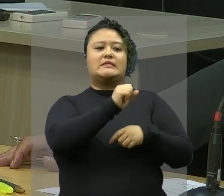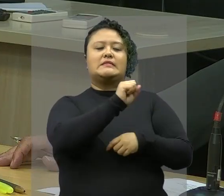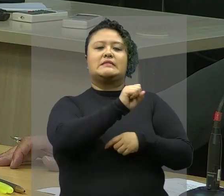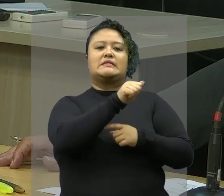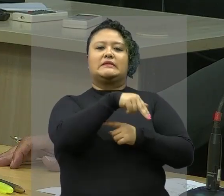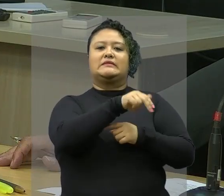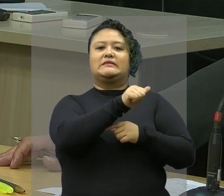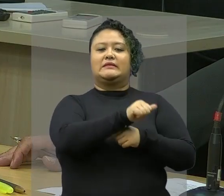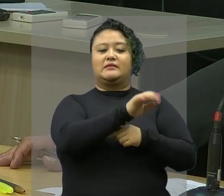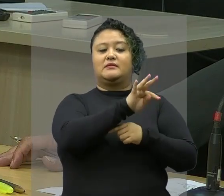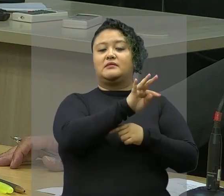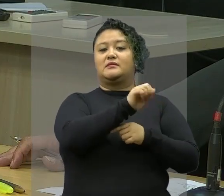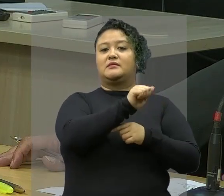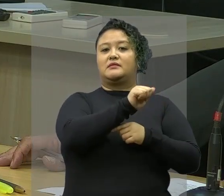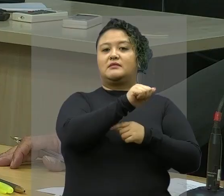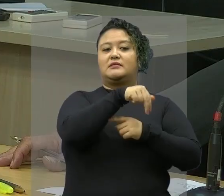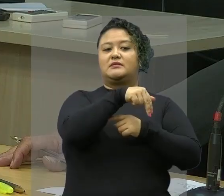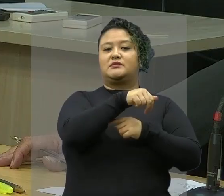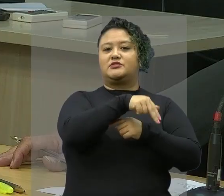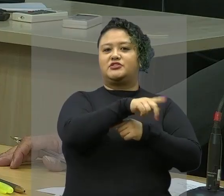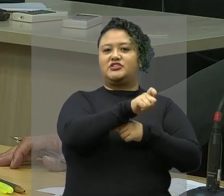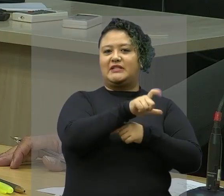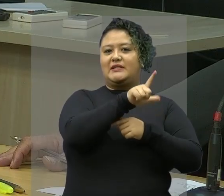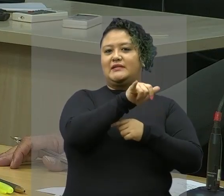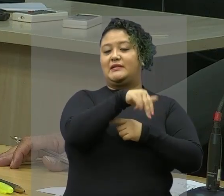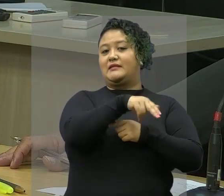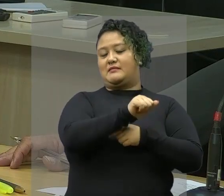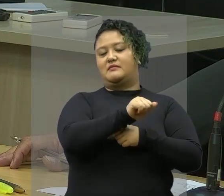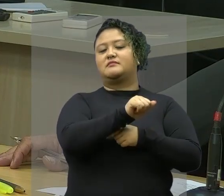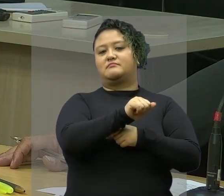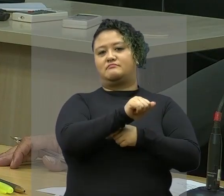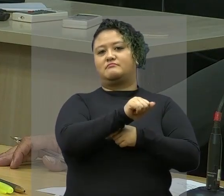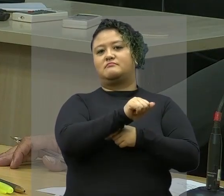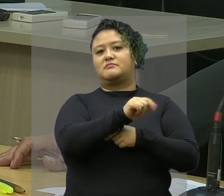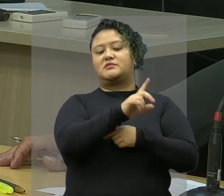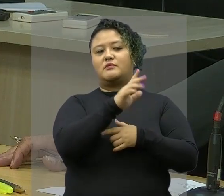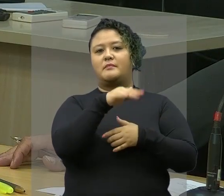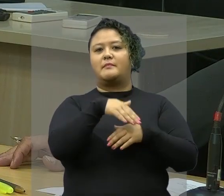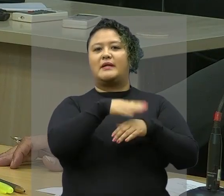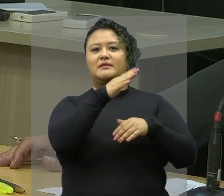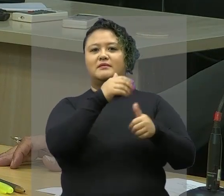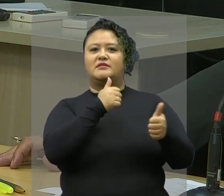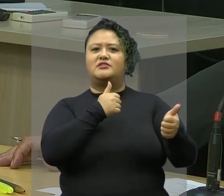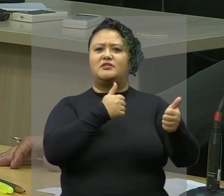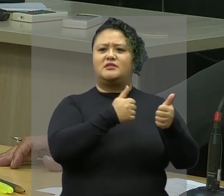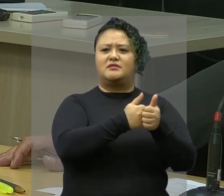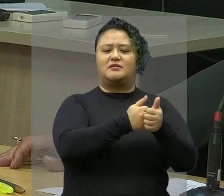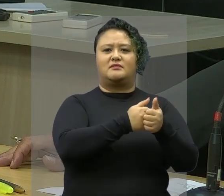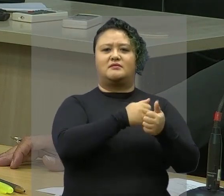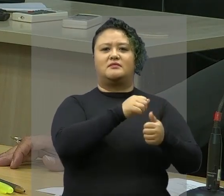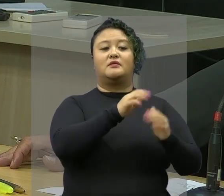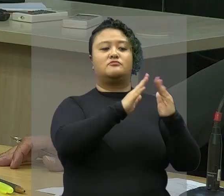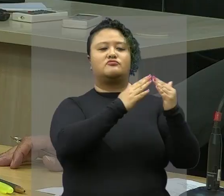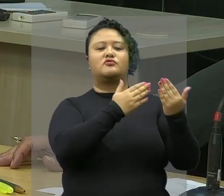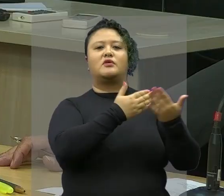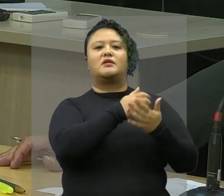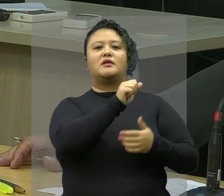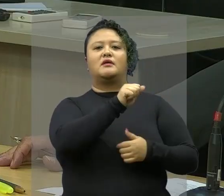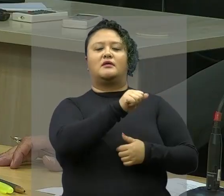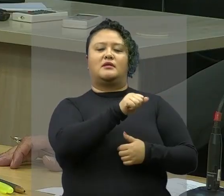do JBO ali, né? Acho que é o ponto de referência mais fácil da pessoa estar encontrando a gente